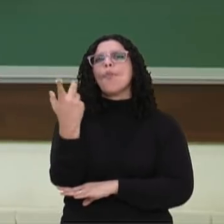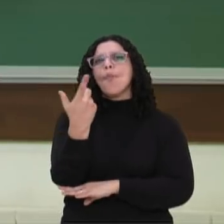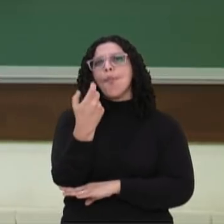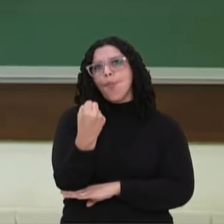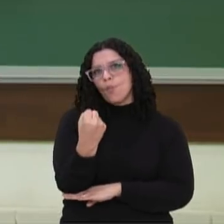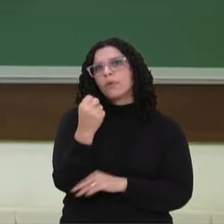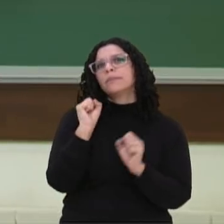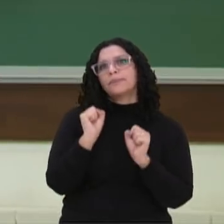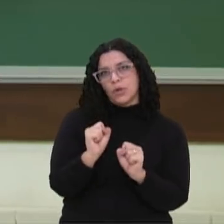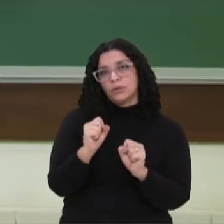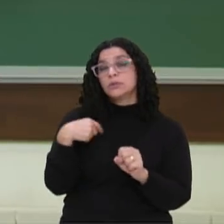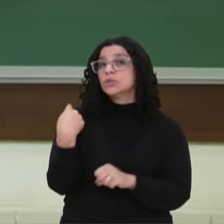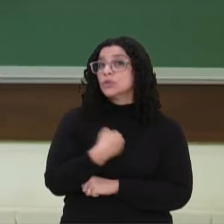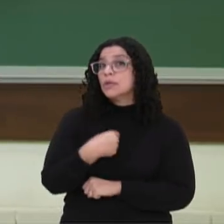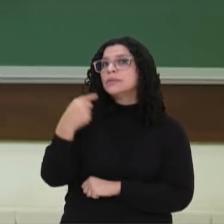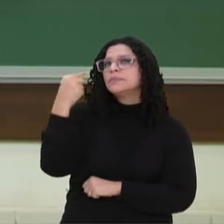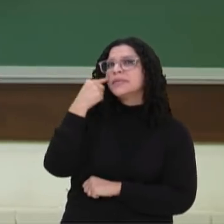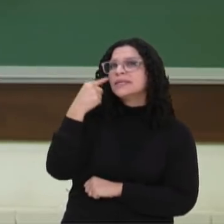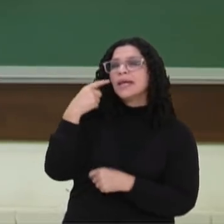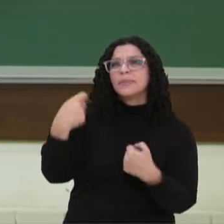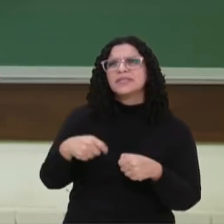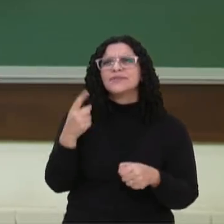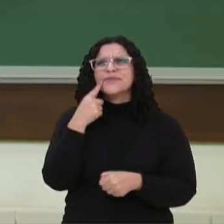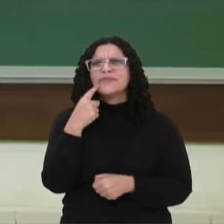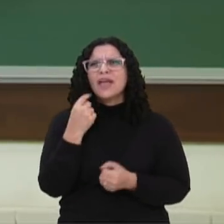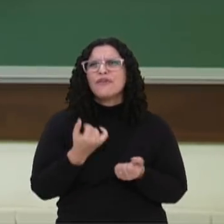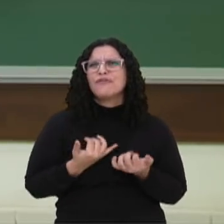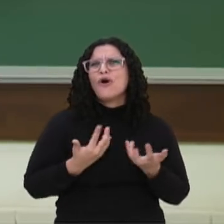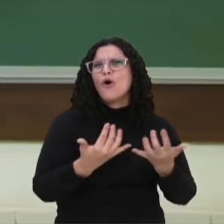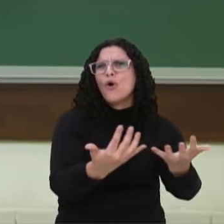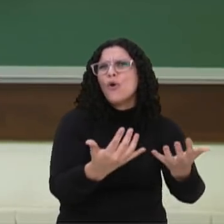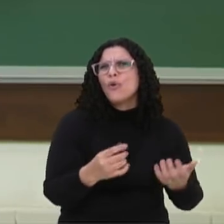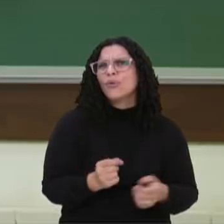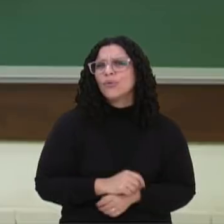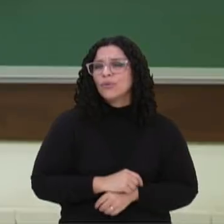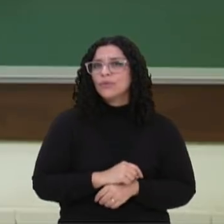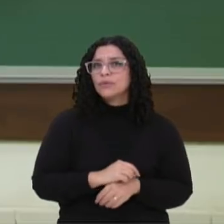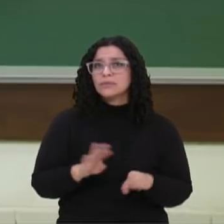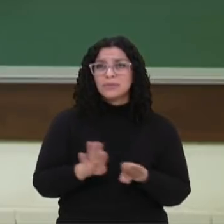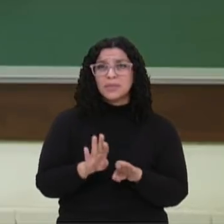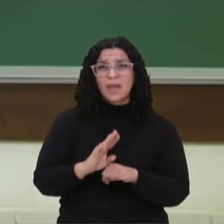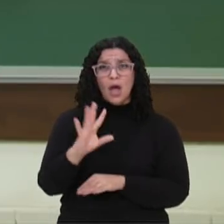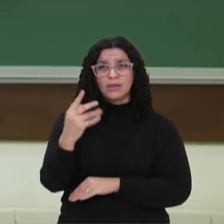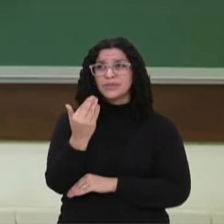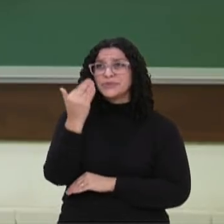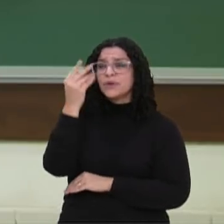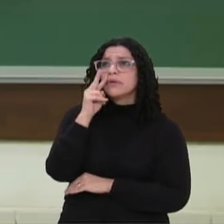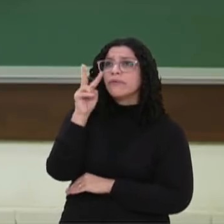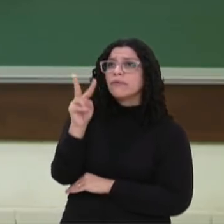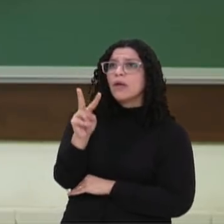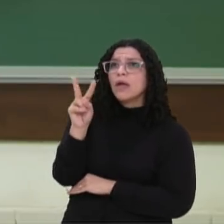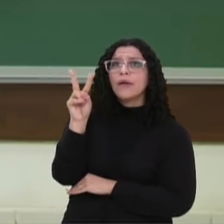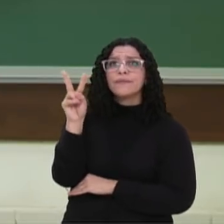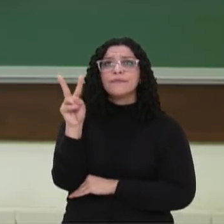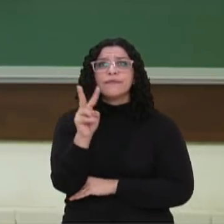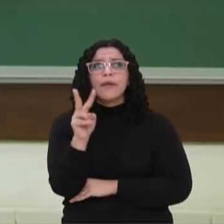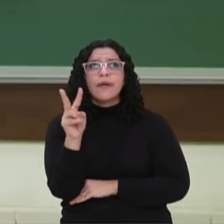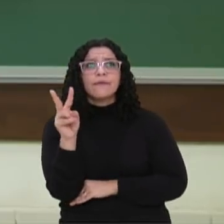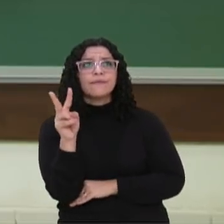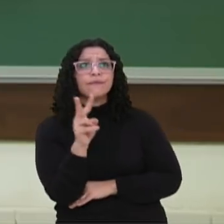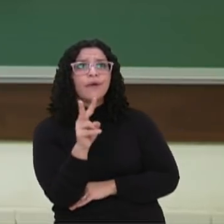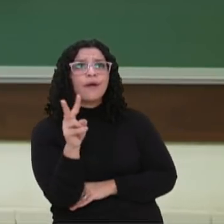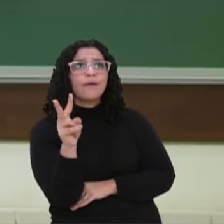nós precisamos pensar, sabendo que está havendo tantas queimadas, né? Coisas que estão acontecendo aí fora, que o ambiente